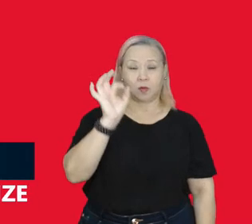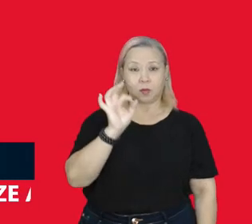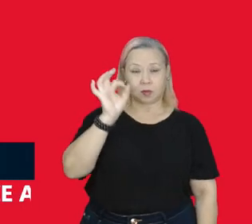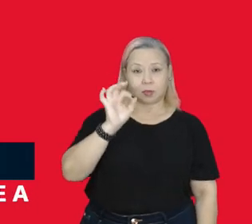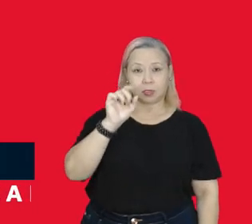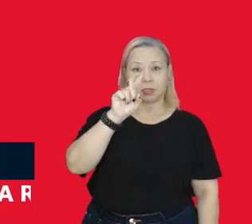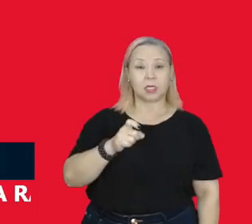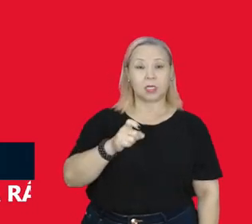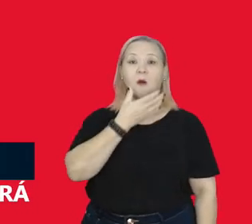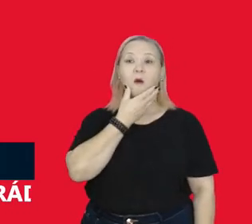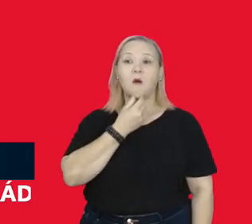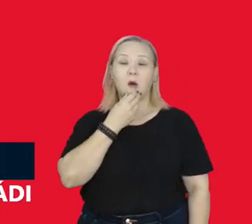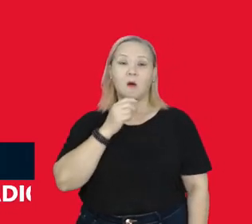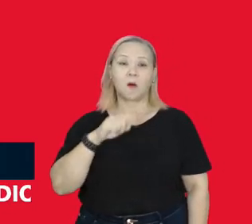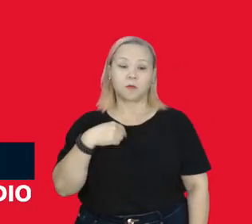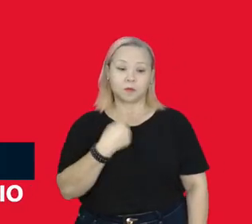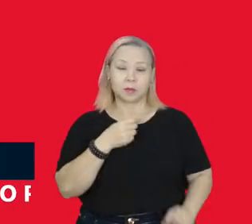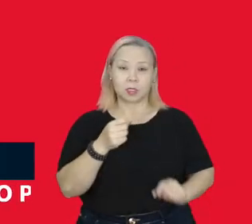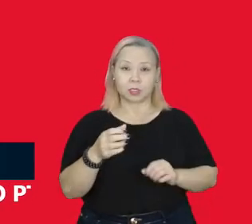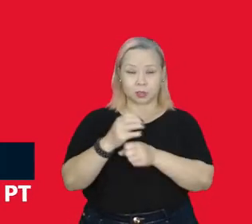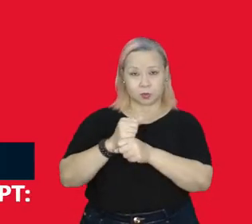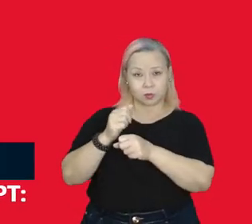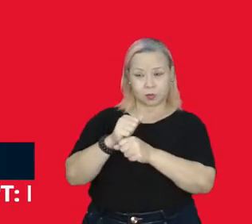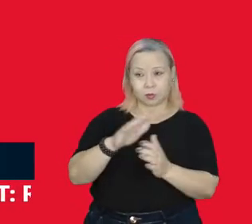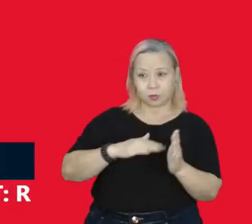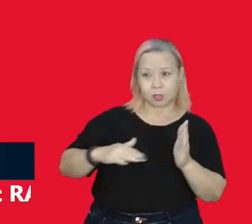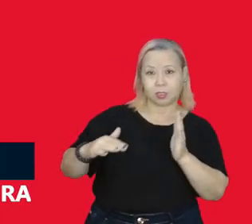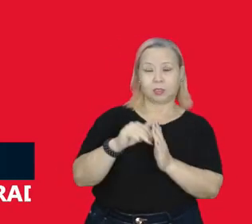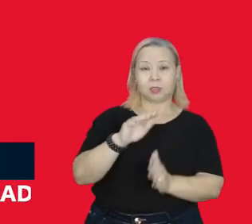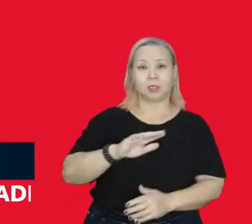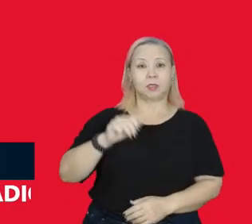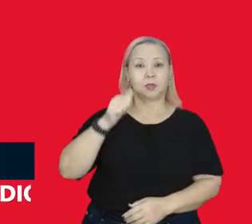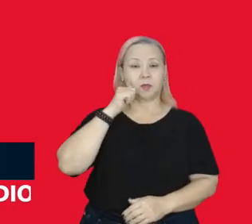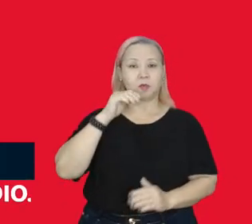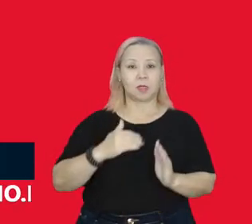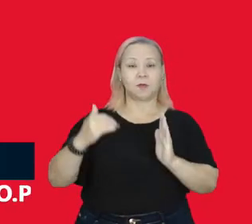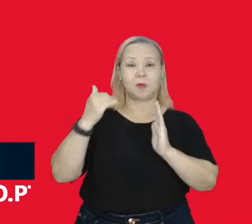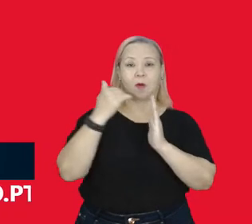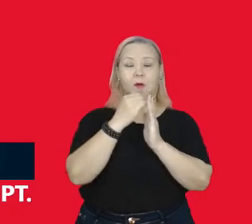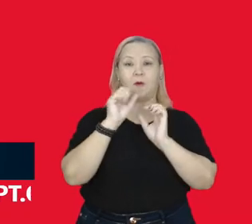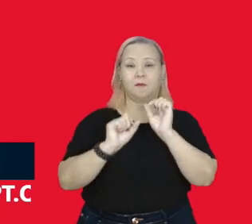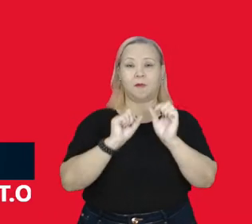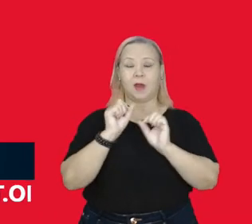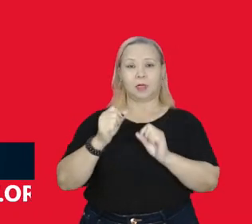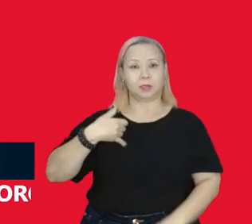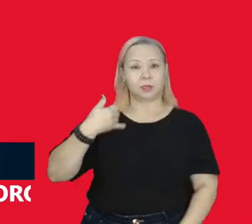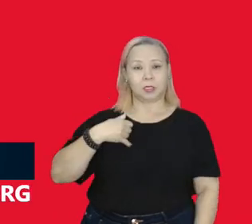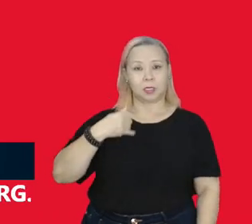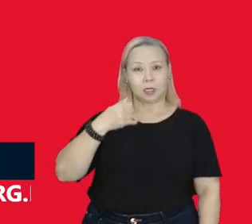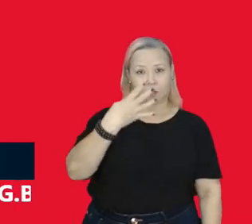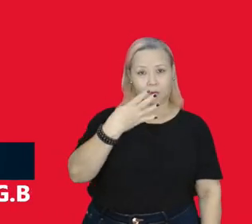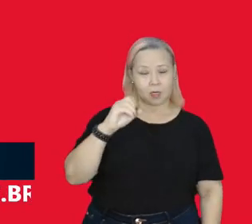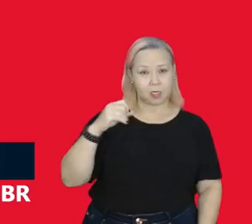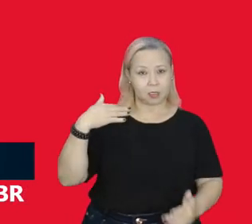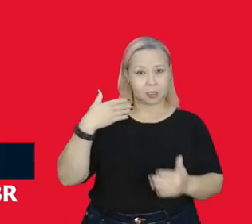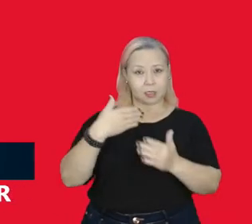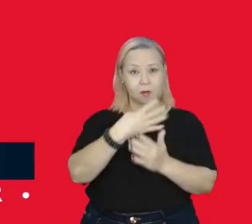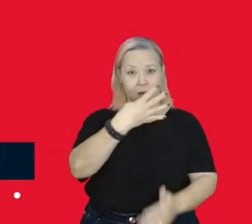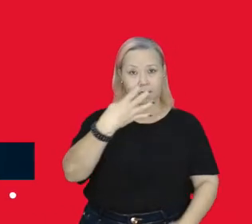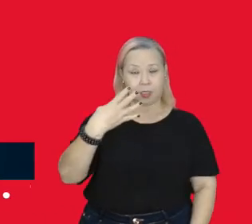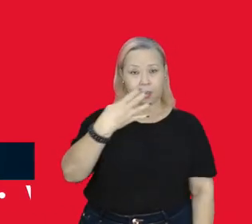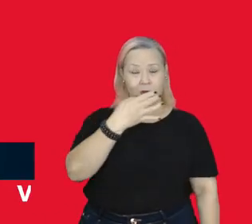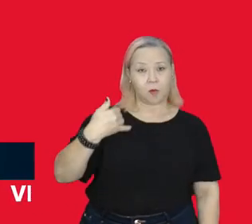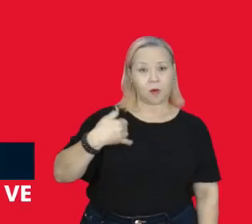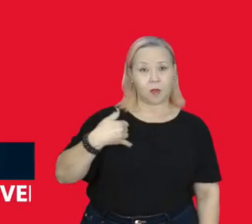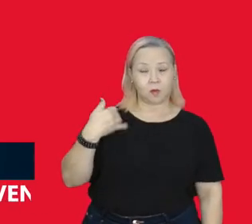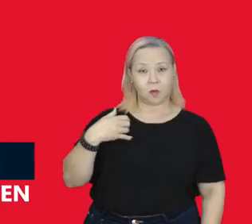são homens. A gente totaliza aqui entre as mulheres a maior faixa de idade é de 40 a 44 anos.